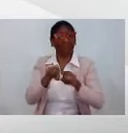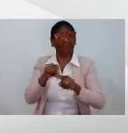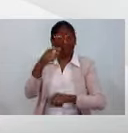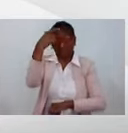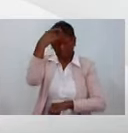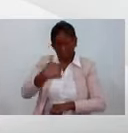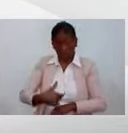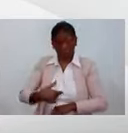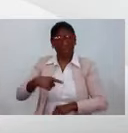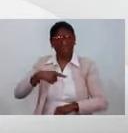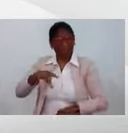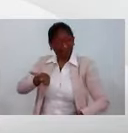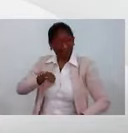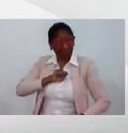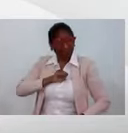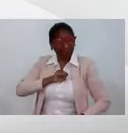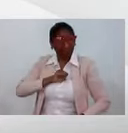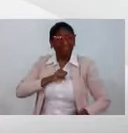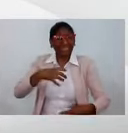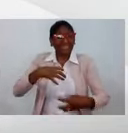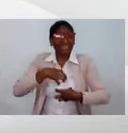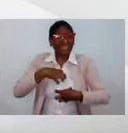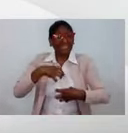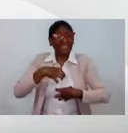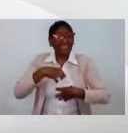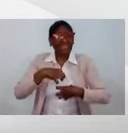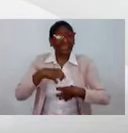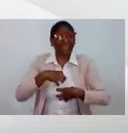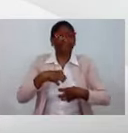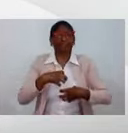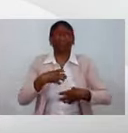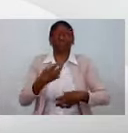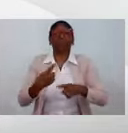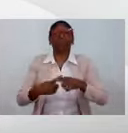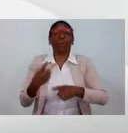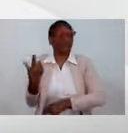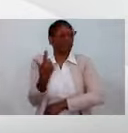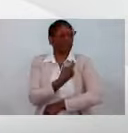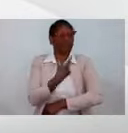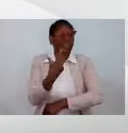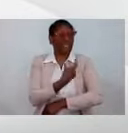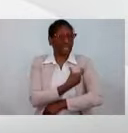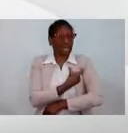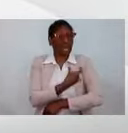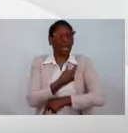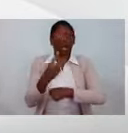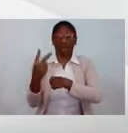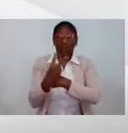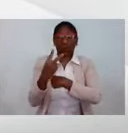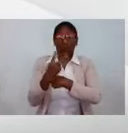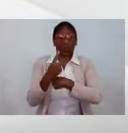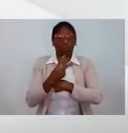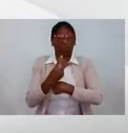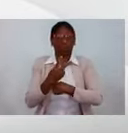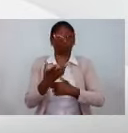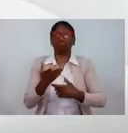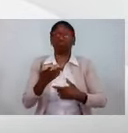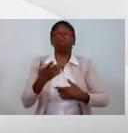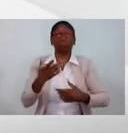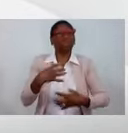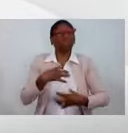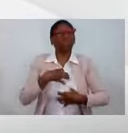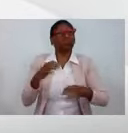está contaminada, sendo assintomática por conta da vacina, né, que está protegendo essa pessoa, então ela não desenvolve